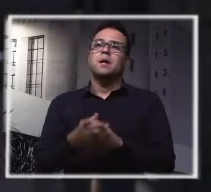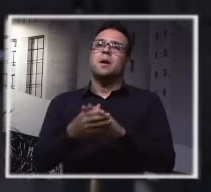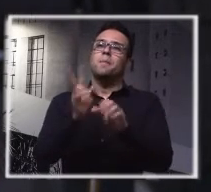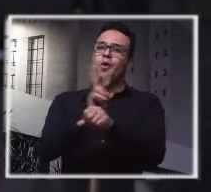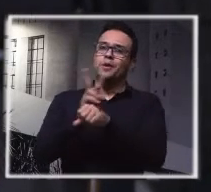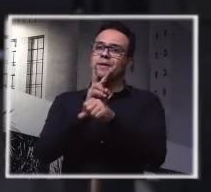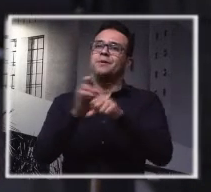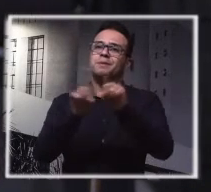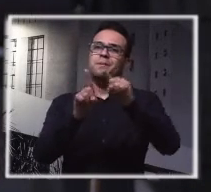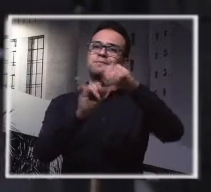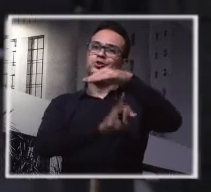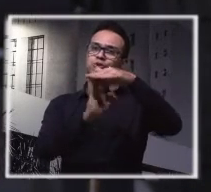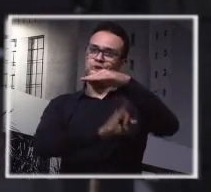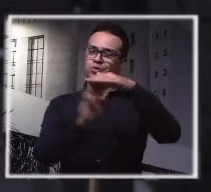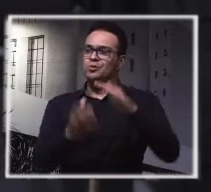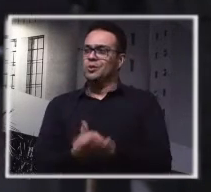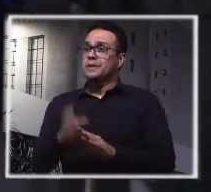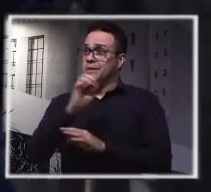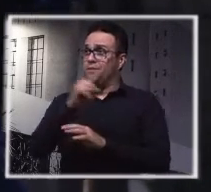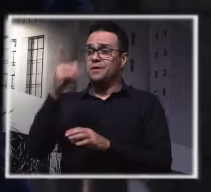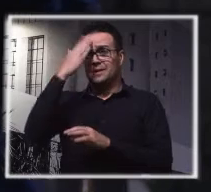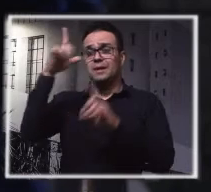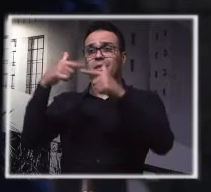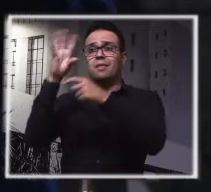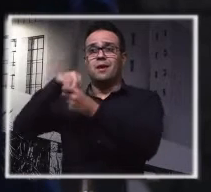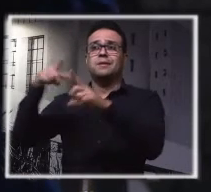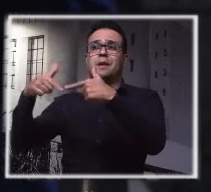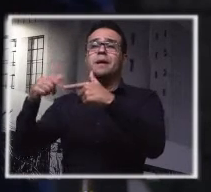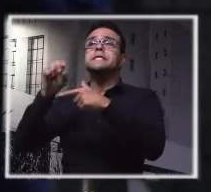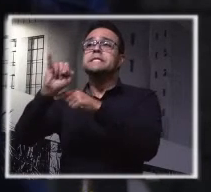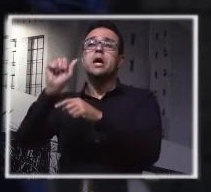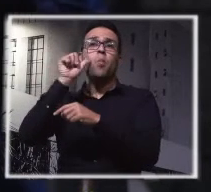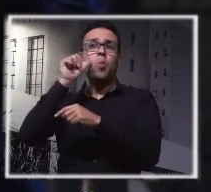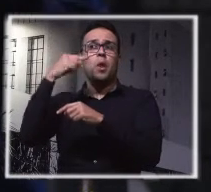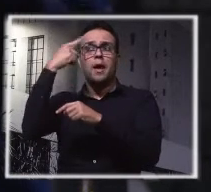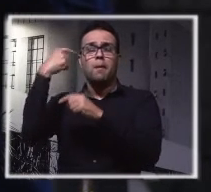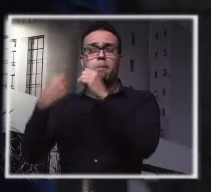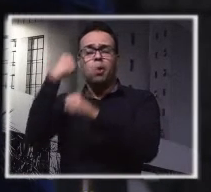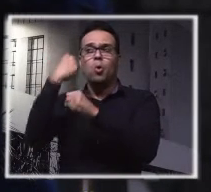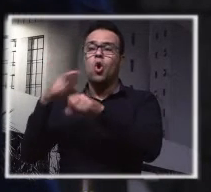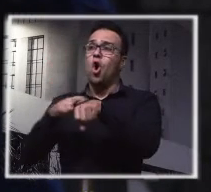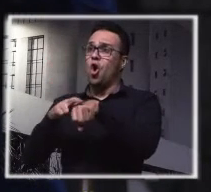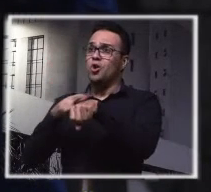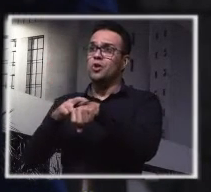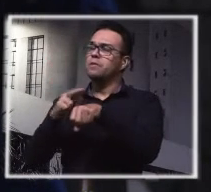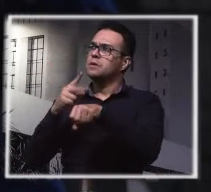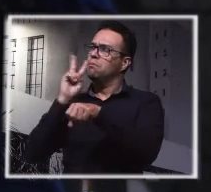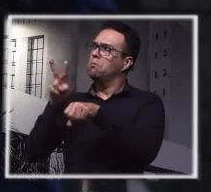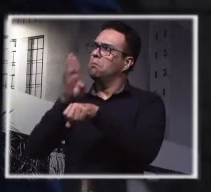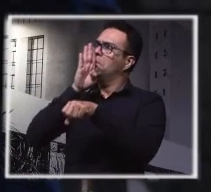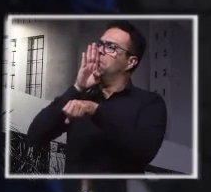proteção institucional. Então, se você está no seu ambiente de trabalho e se uma mulher chega com o olho roxo, você não pode ficar